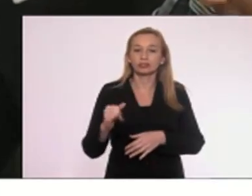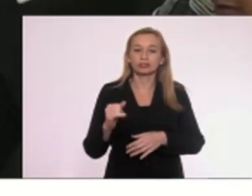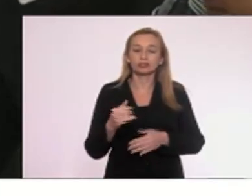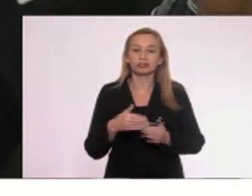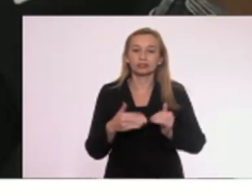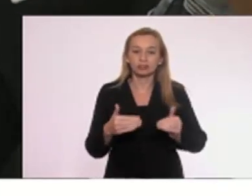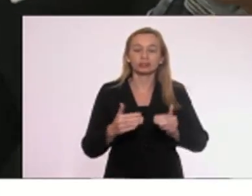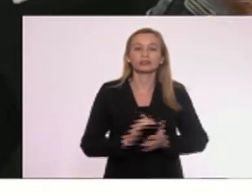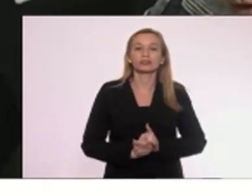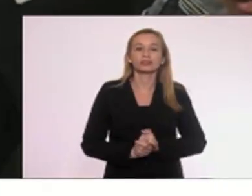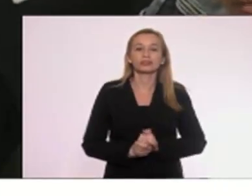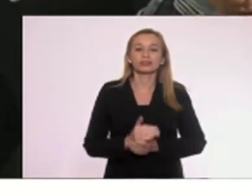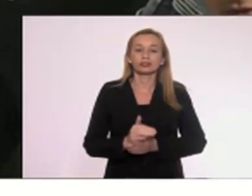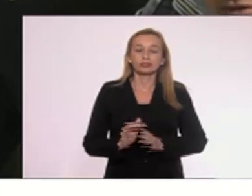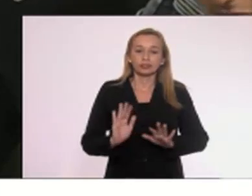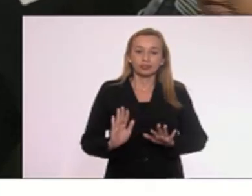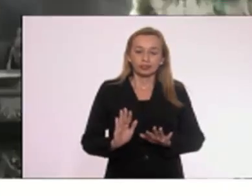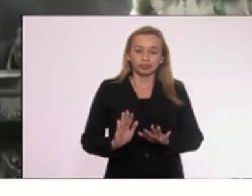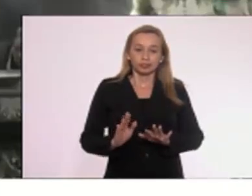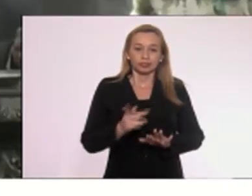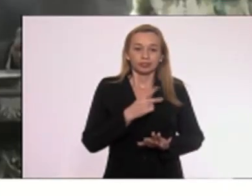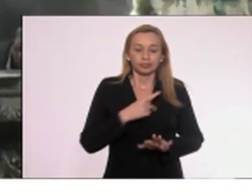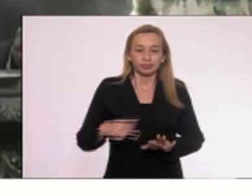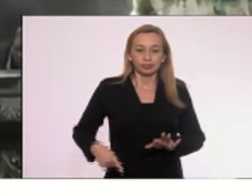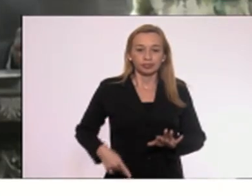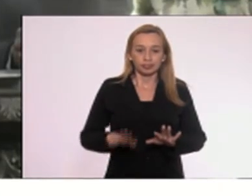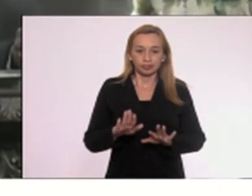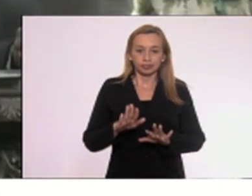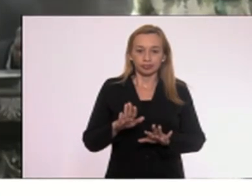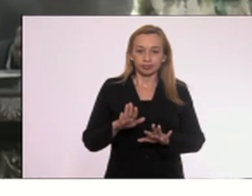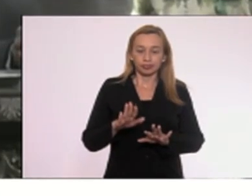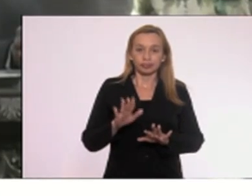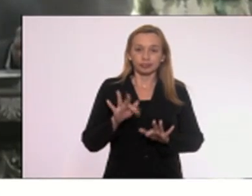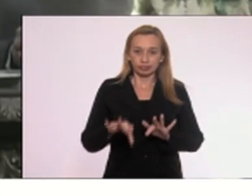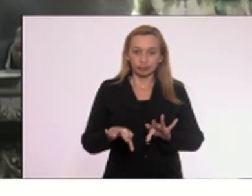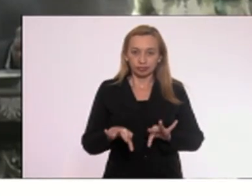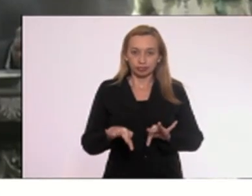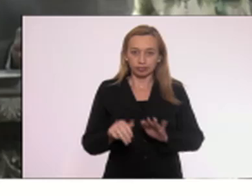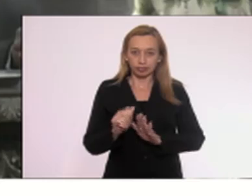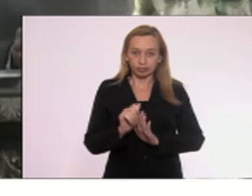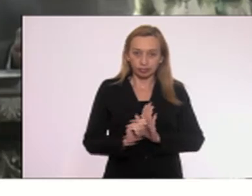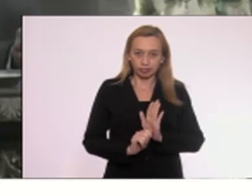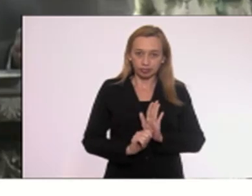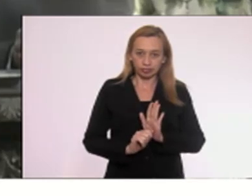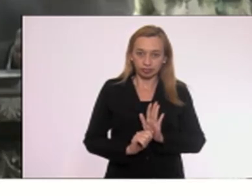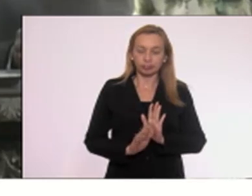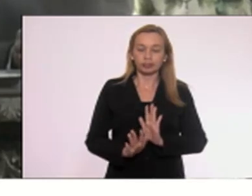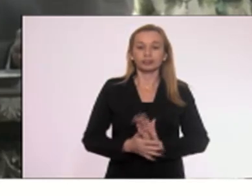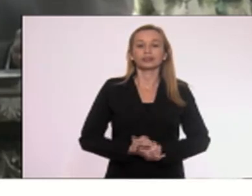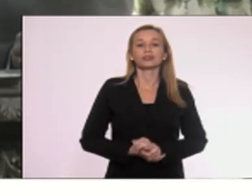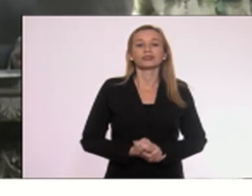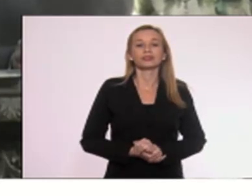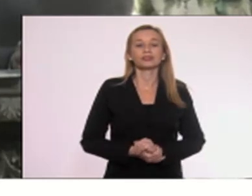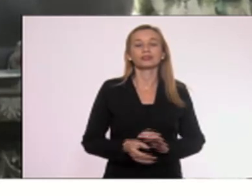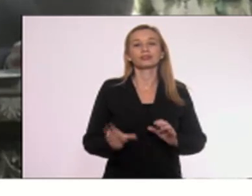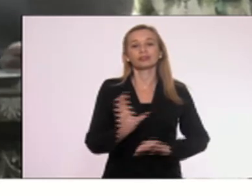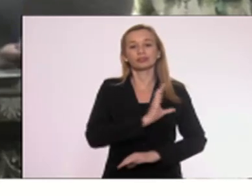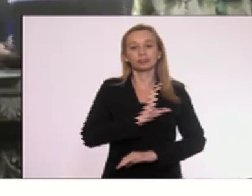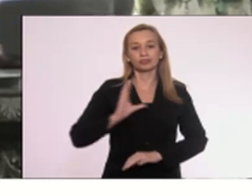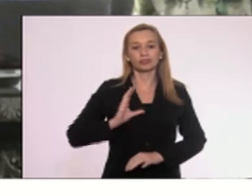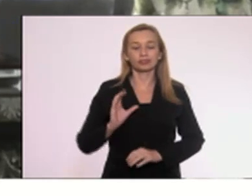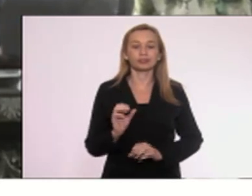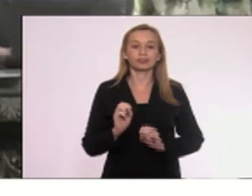presidência defere pedido de Vossa Excelência. Forma final de redação. Forma final de redação. Pela Comissão